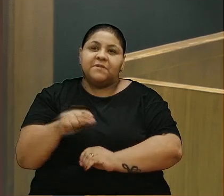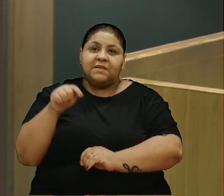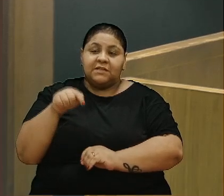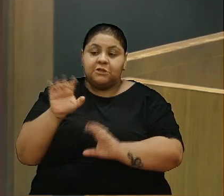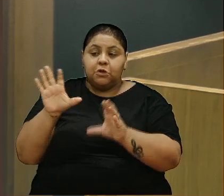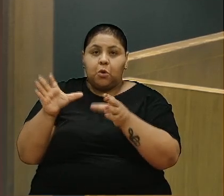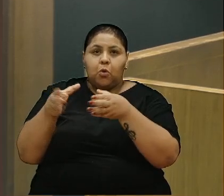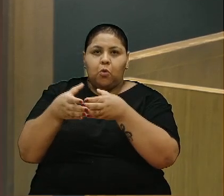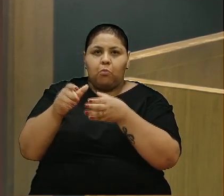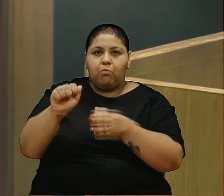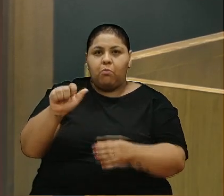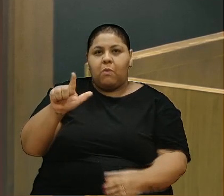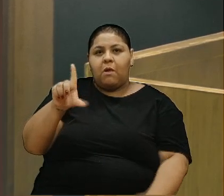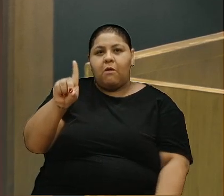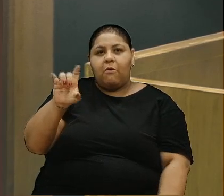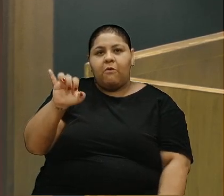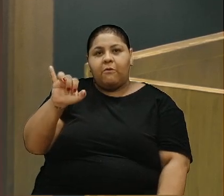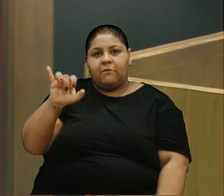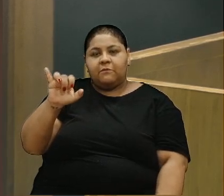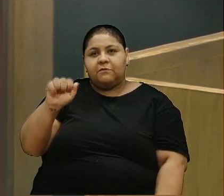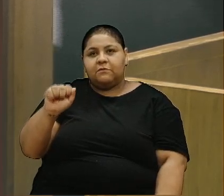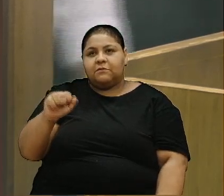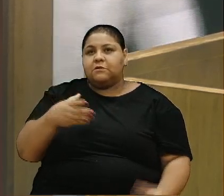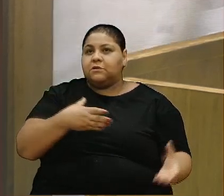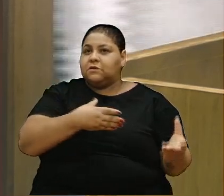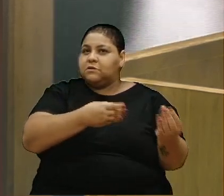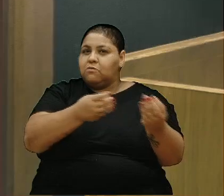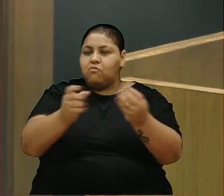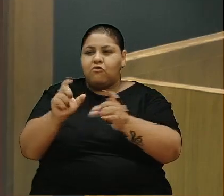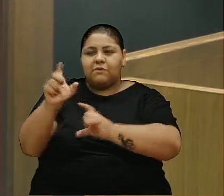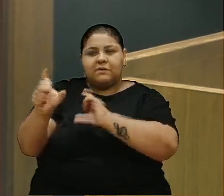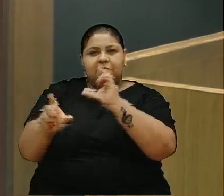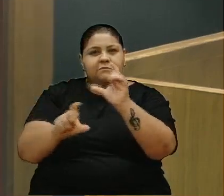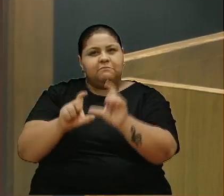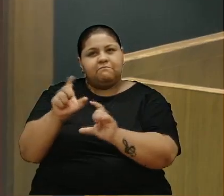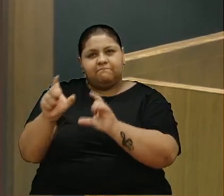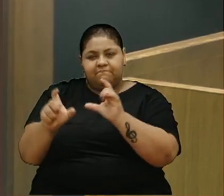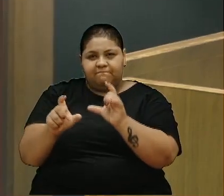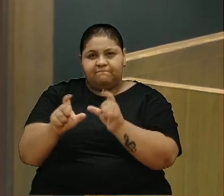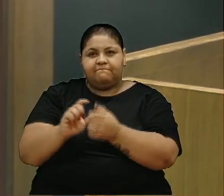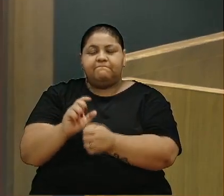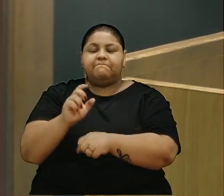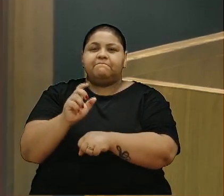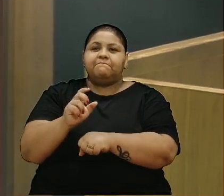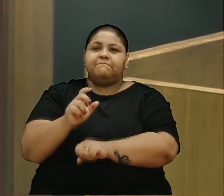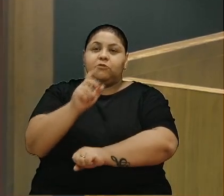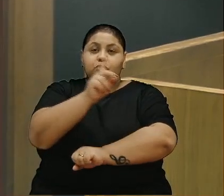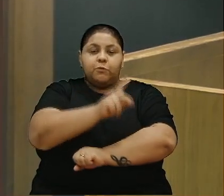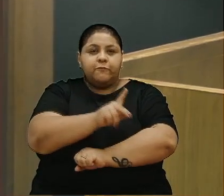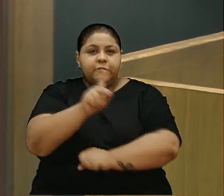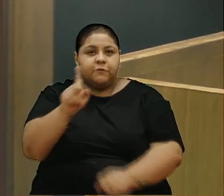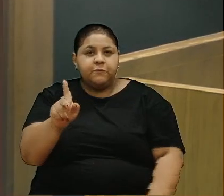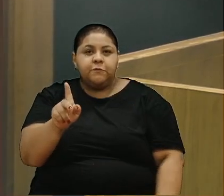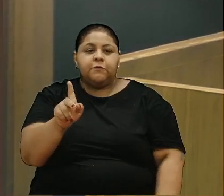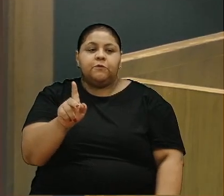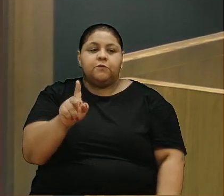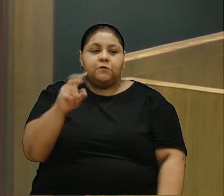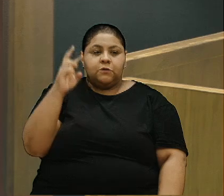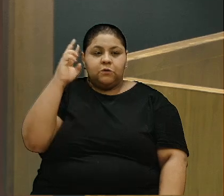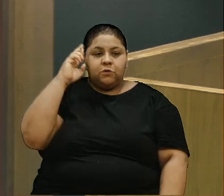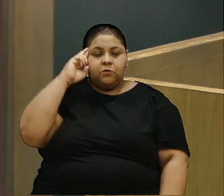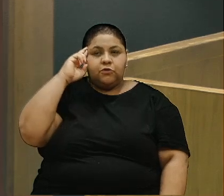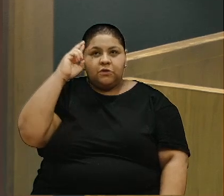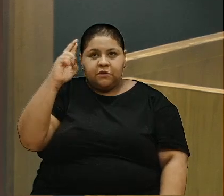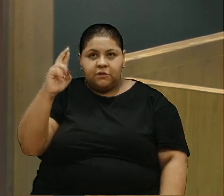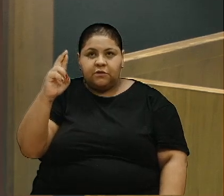aldeia são muitos atores. São os professores, são os